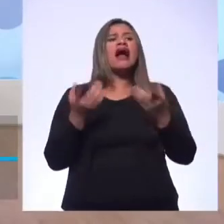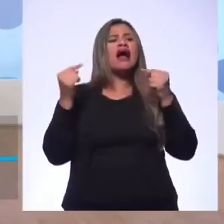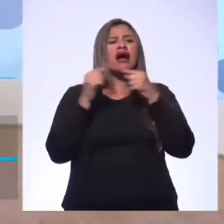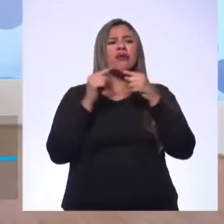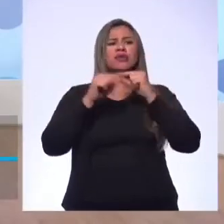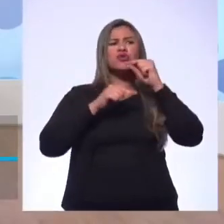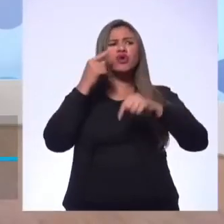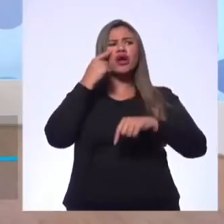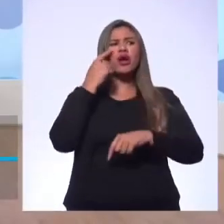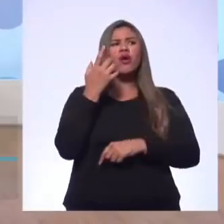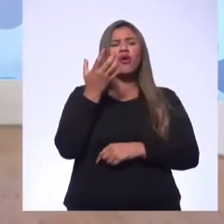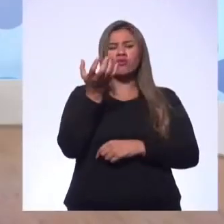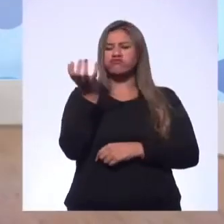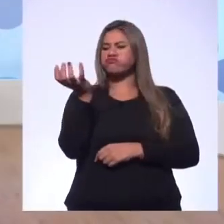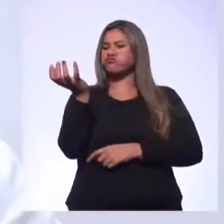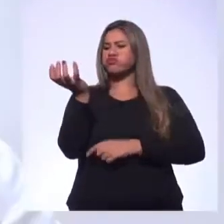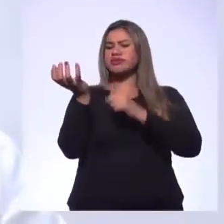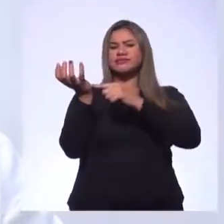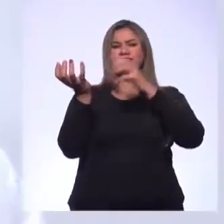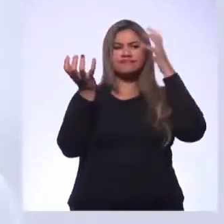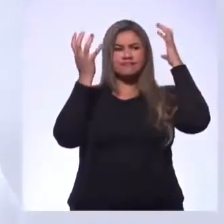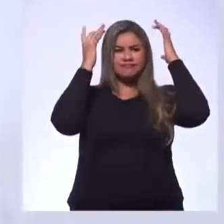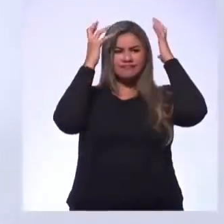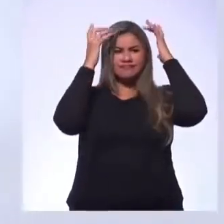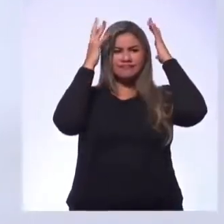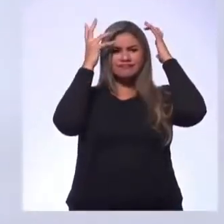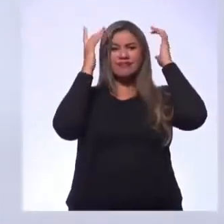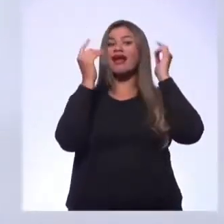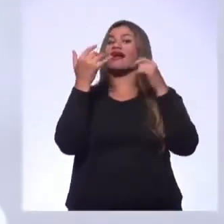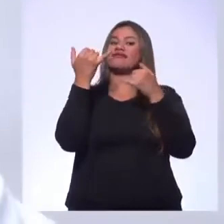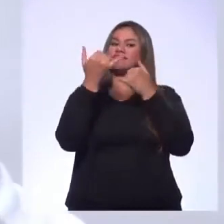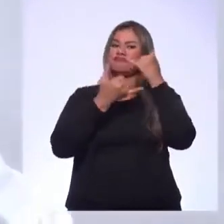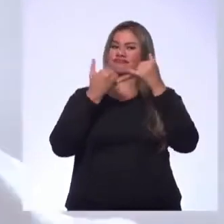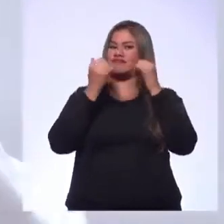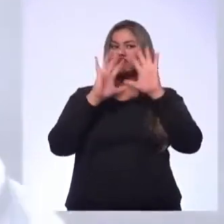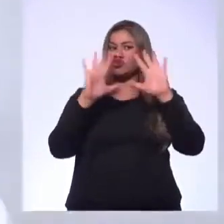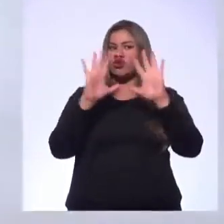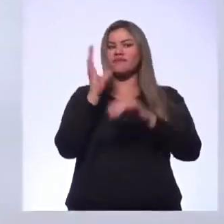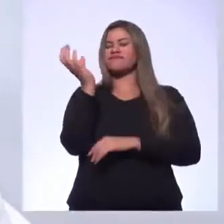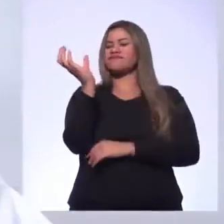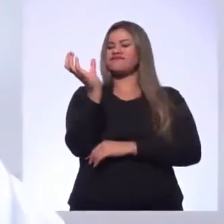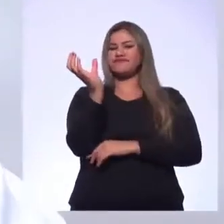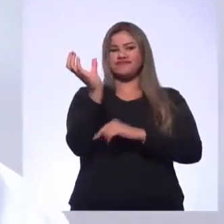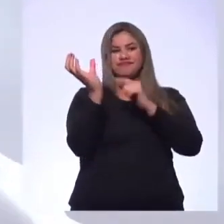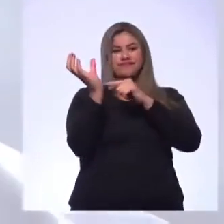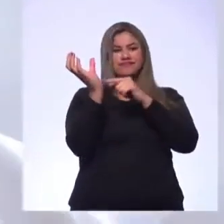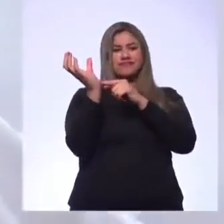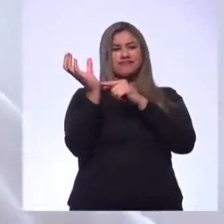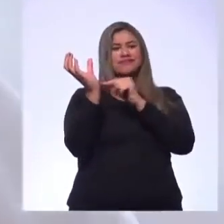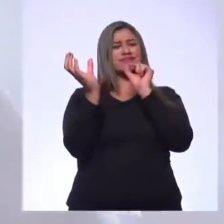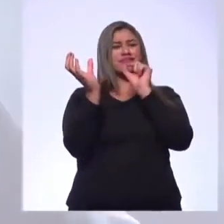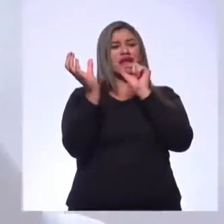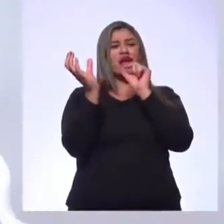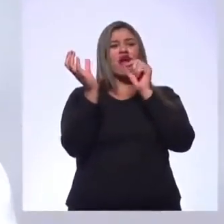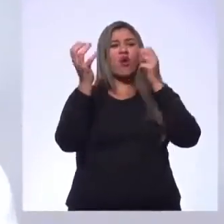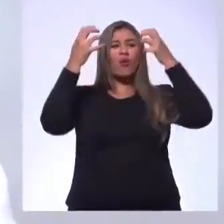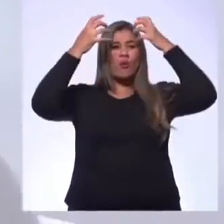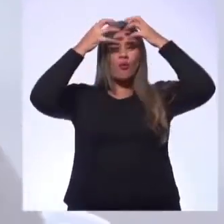minhas mãos um cérebro, tá ok? É lógico que é só um esqueminha de um cérebro. Então, nosso sistema nervoso,